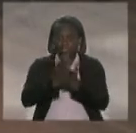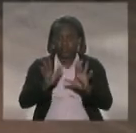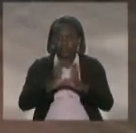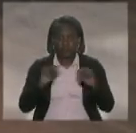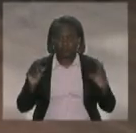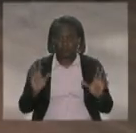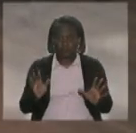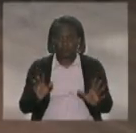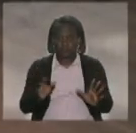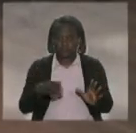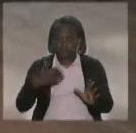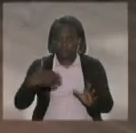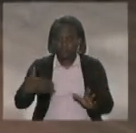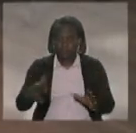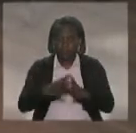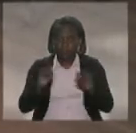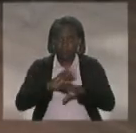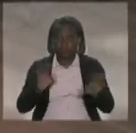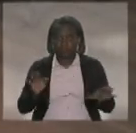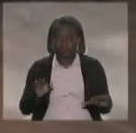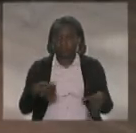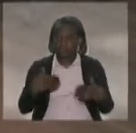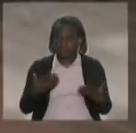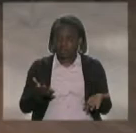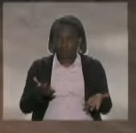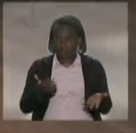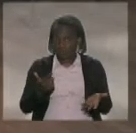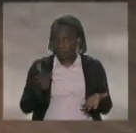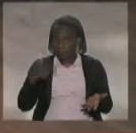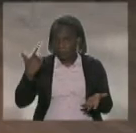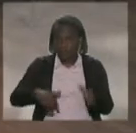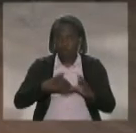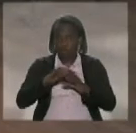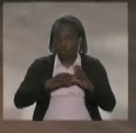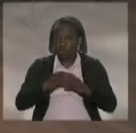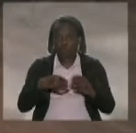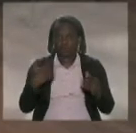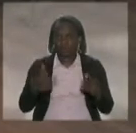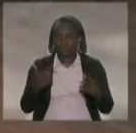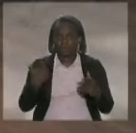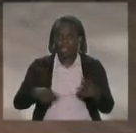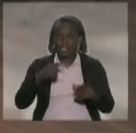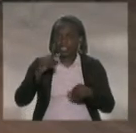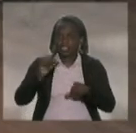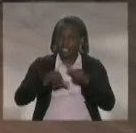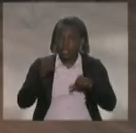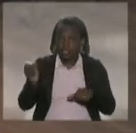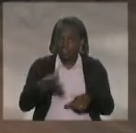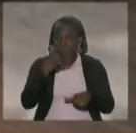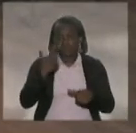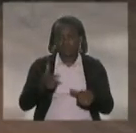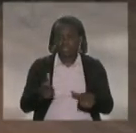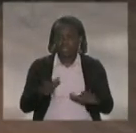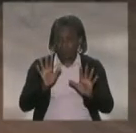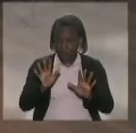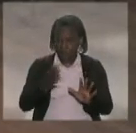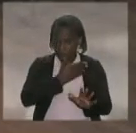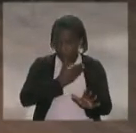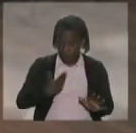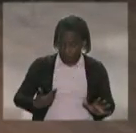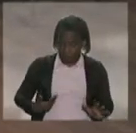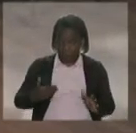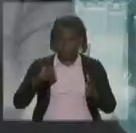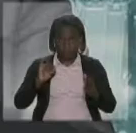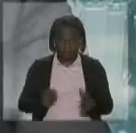bem da verdade com governo acaba o governador não tem mais concurso não tem renovação o jogador aproveitou